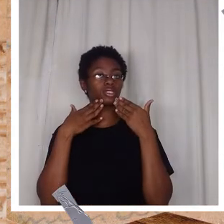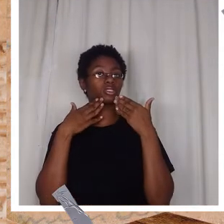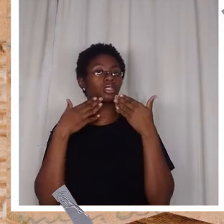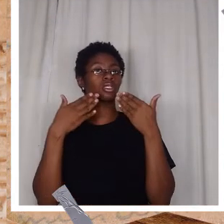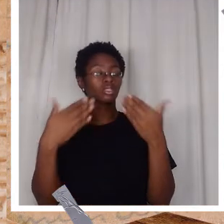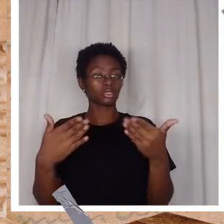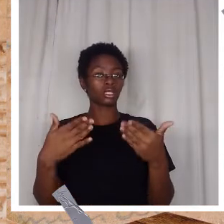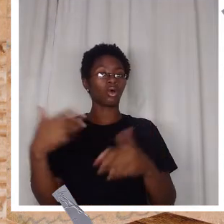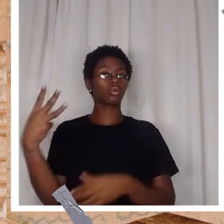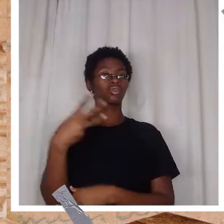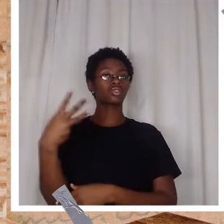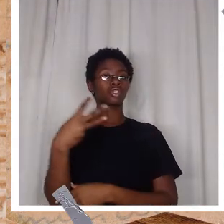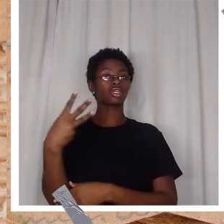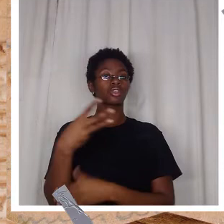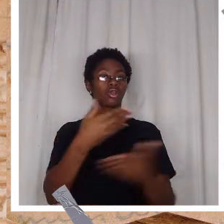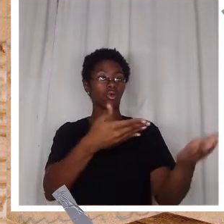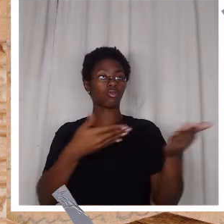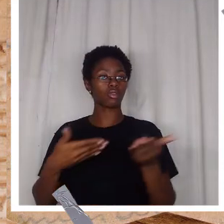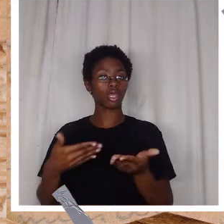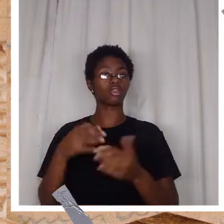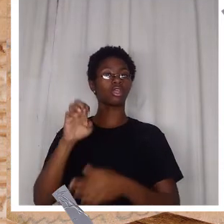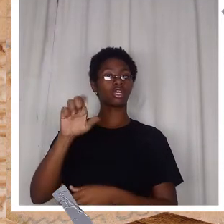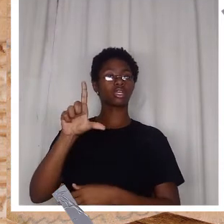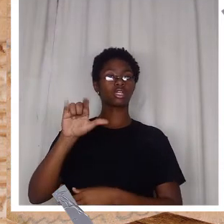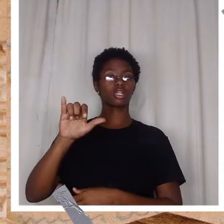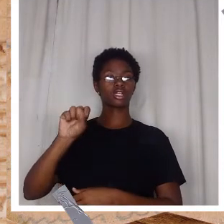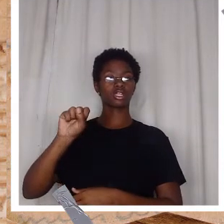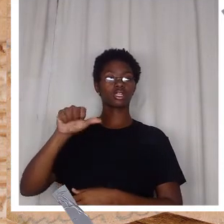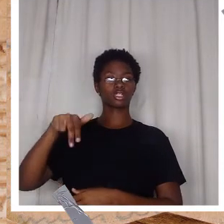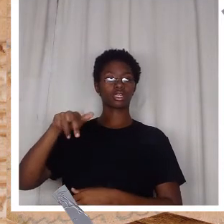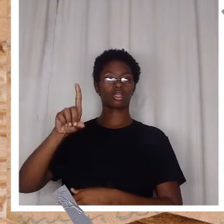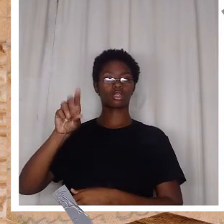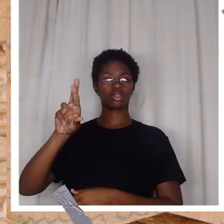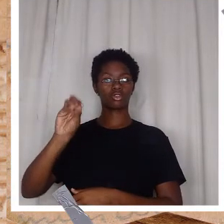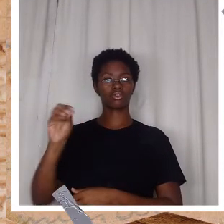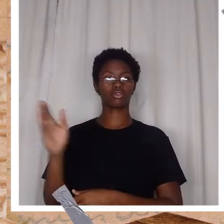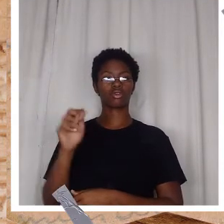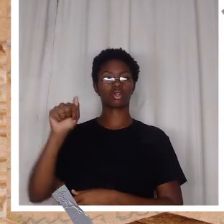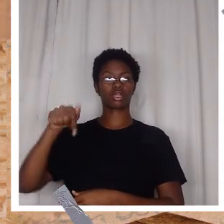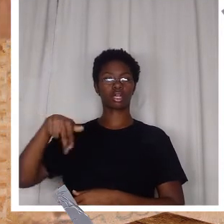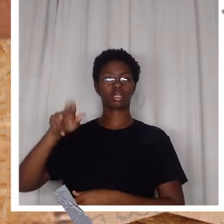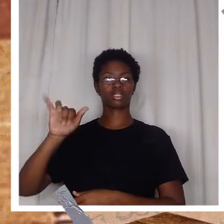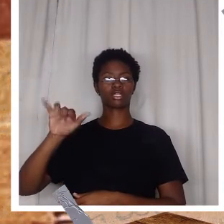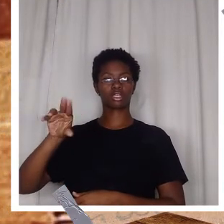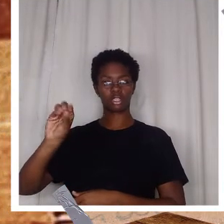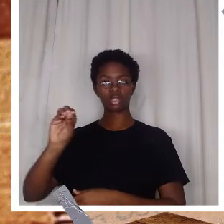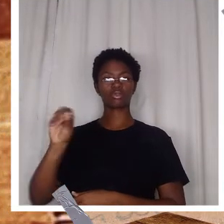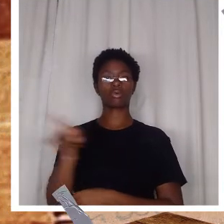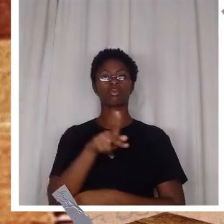Nosso terceiro convidado é Elisandro de Aquino, professor formado em Letras pela UFSC.